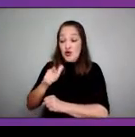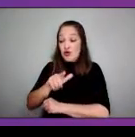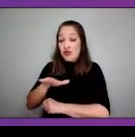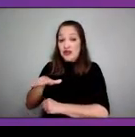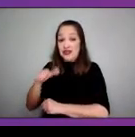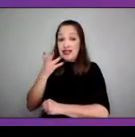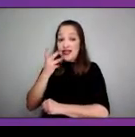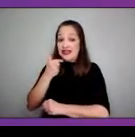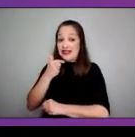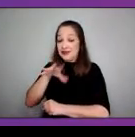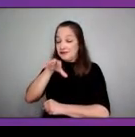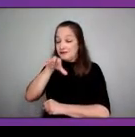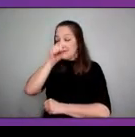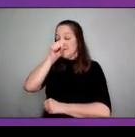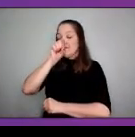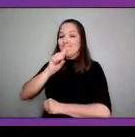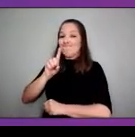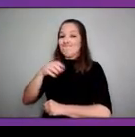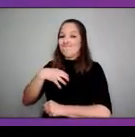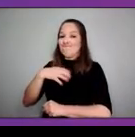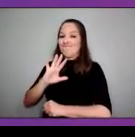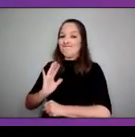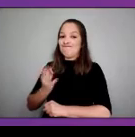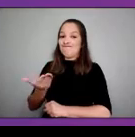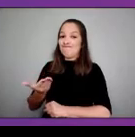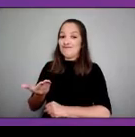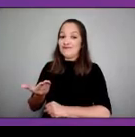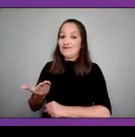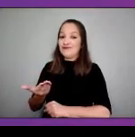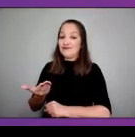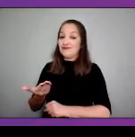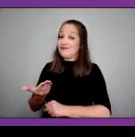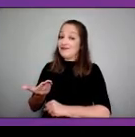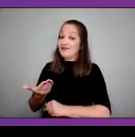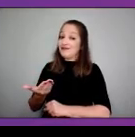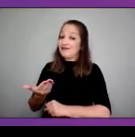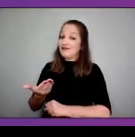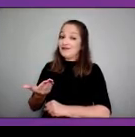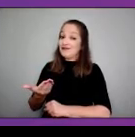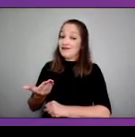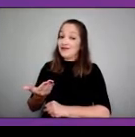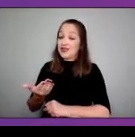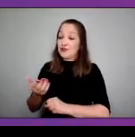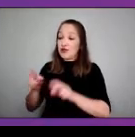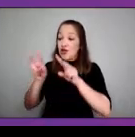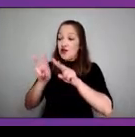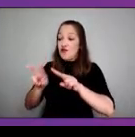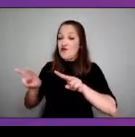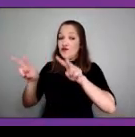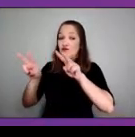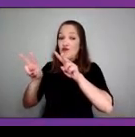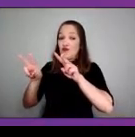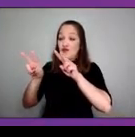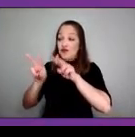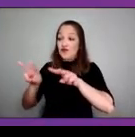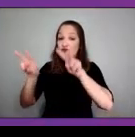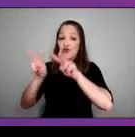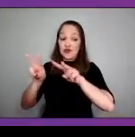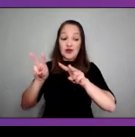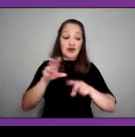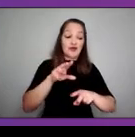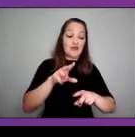essa é a lógica visual a versus a experiência sensória a nossa